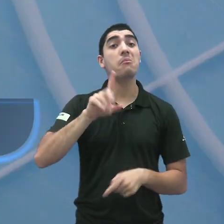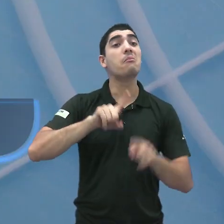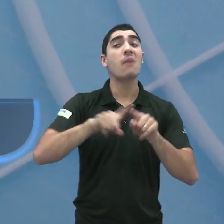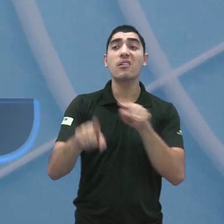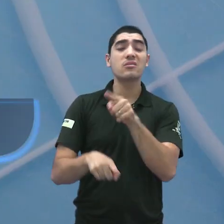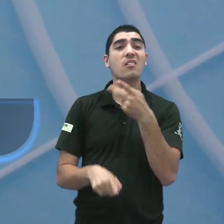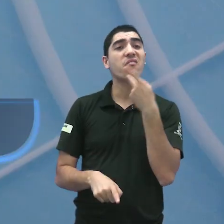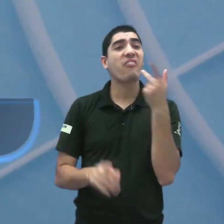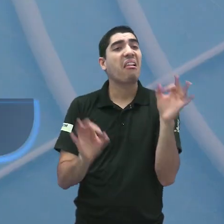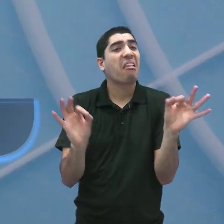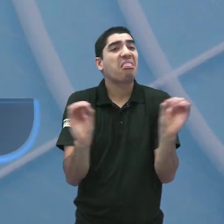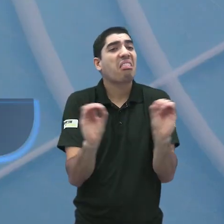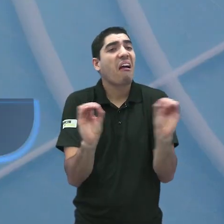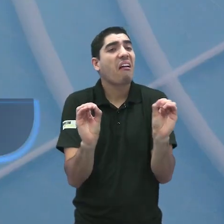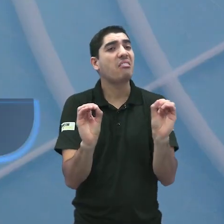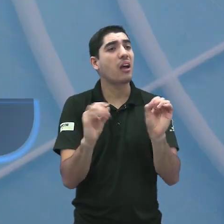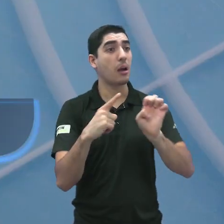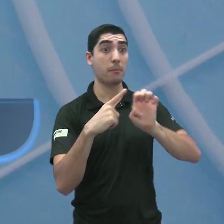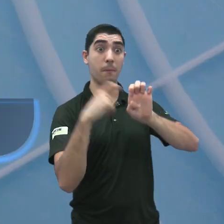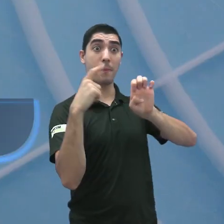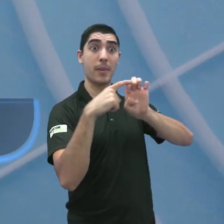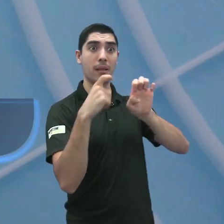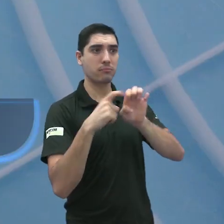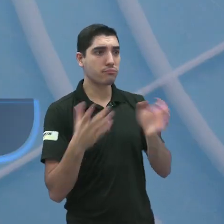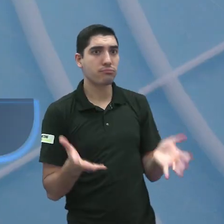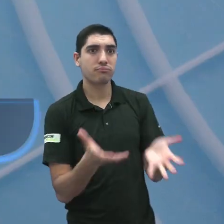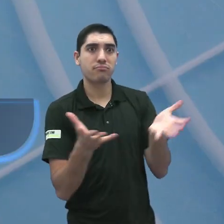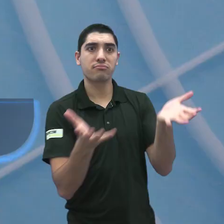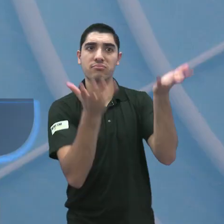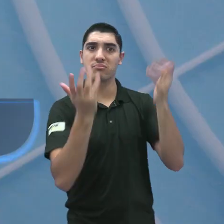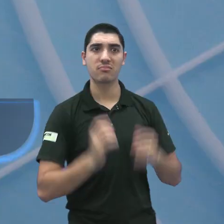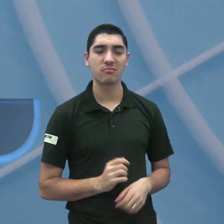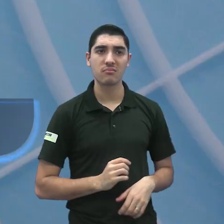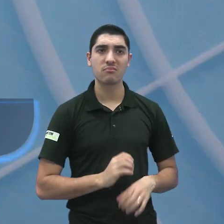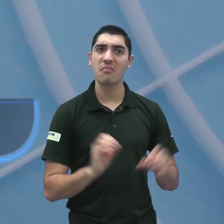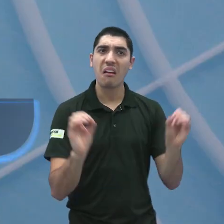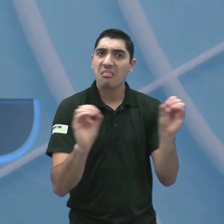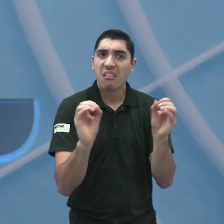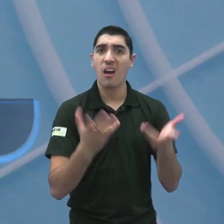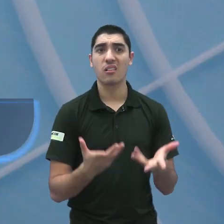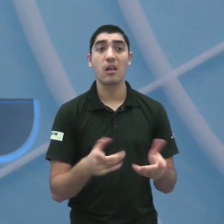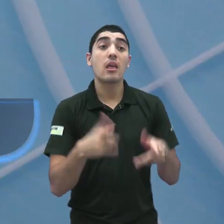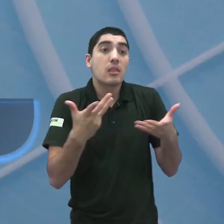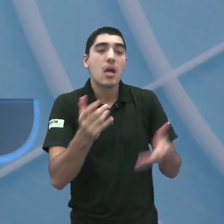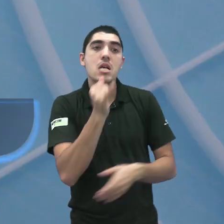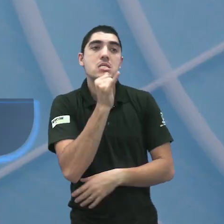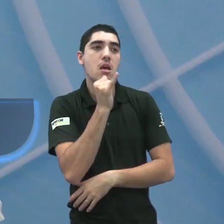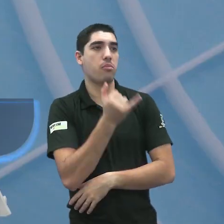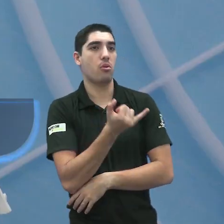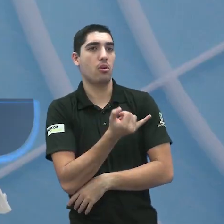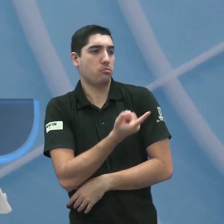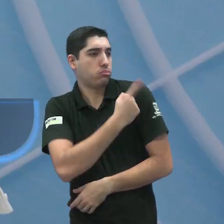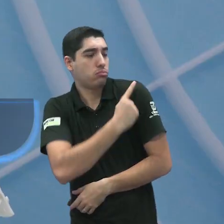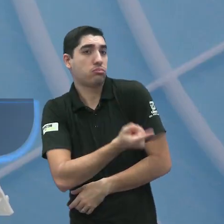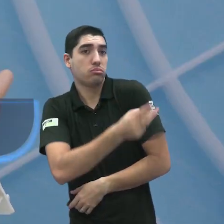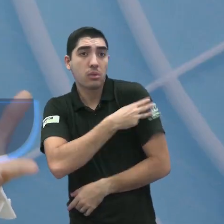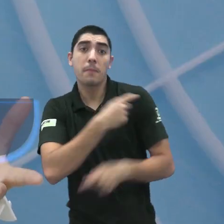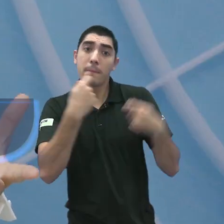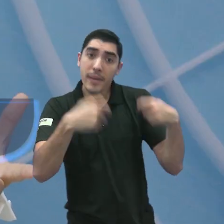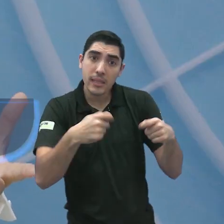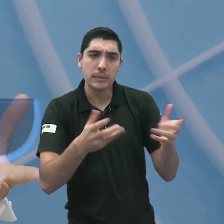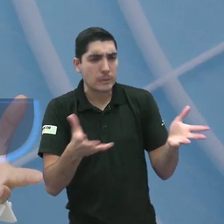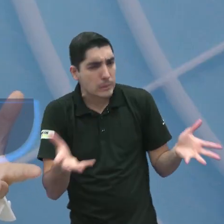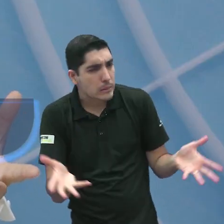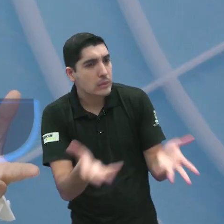cientista empreendedor, ele é uma potência, né? No ensino médio também, falar sobre isso e dar essa